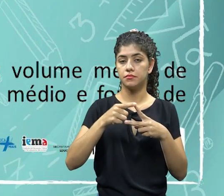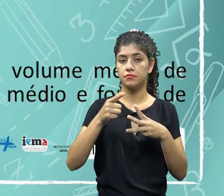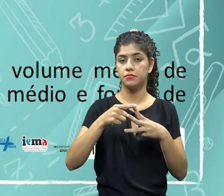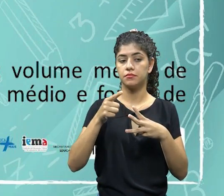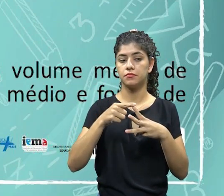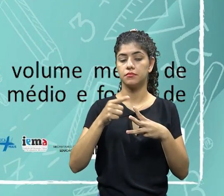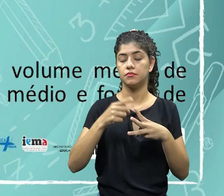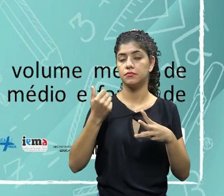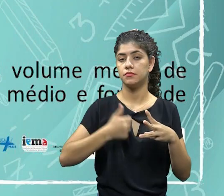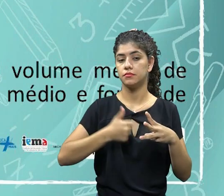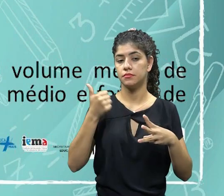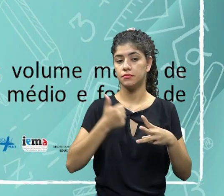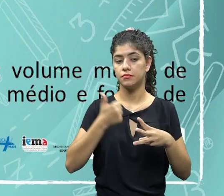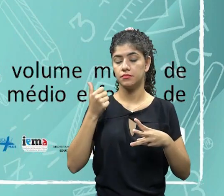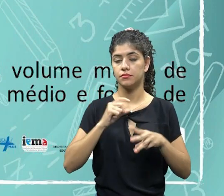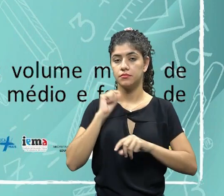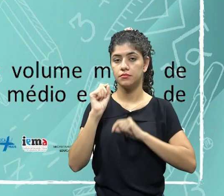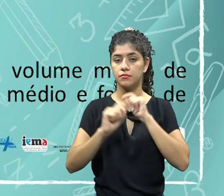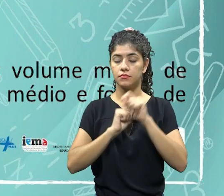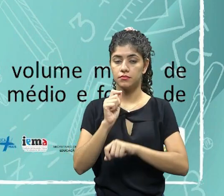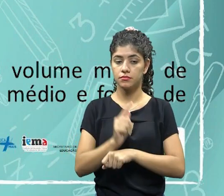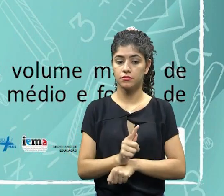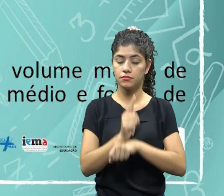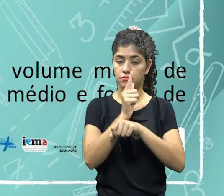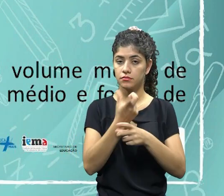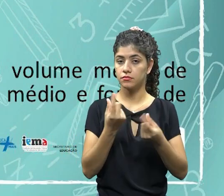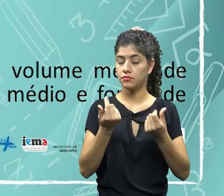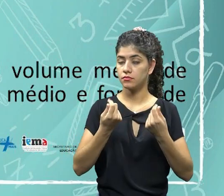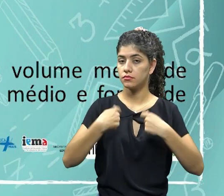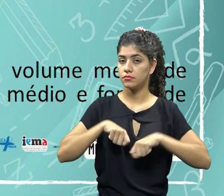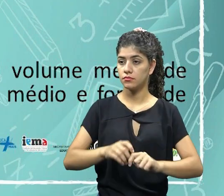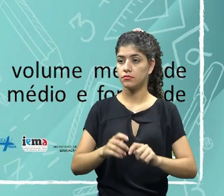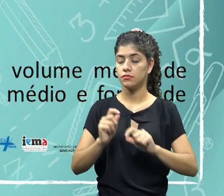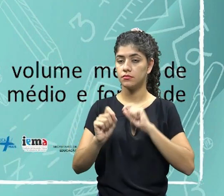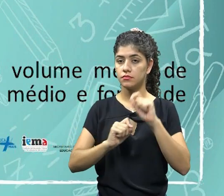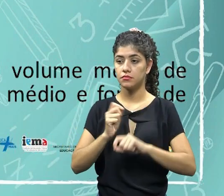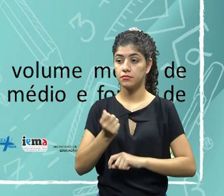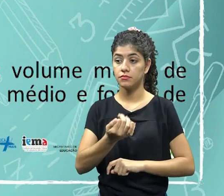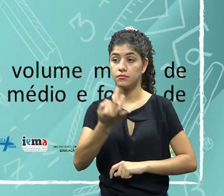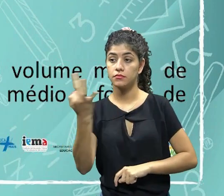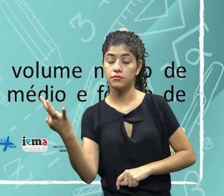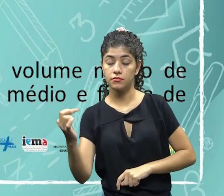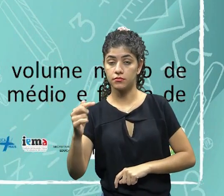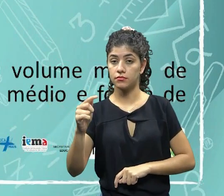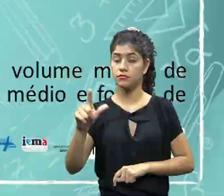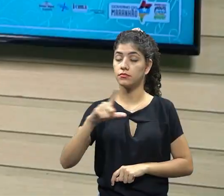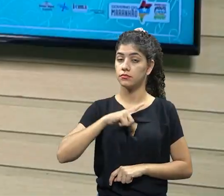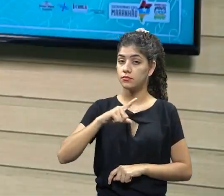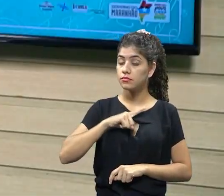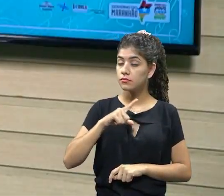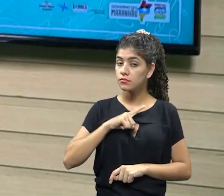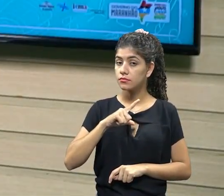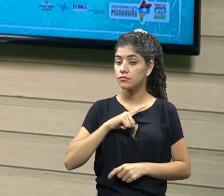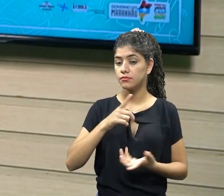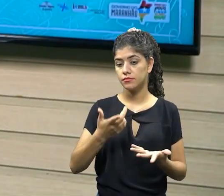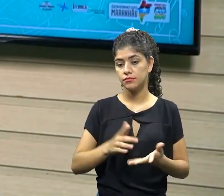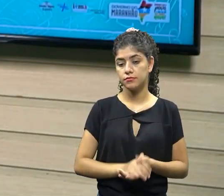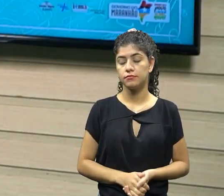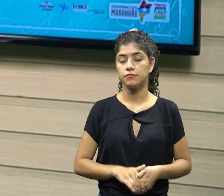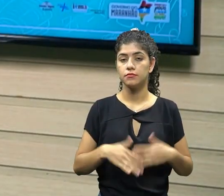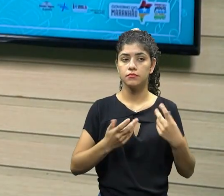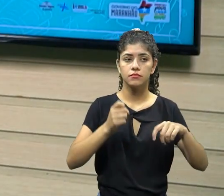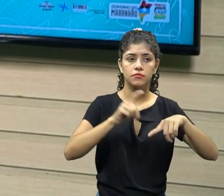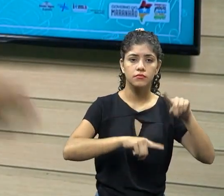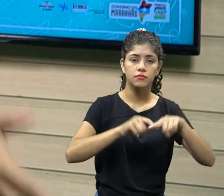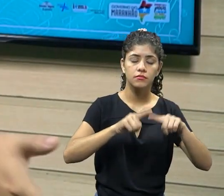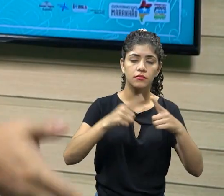fornecedor, o gestor financeiro, ele tem que estar ligado, por exemplo, à quantidade de fornecedores que ele tem e por tipo de produto. Porque com relação a isso, ele